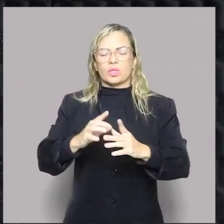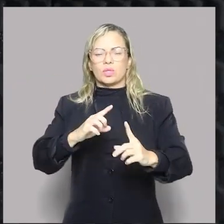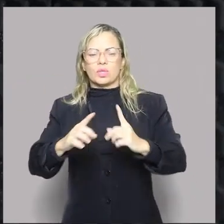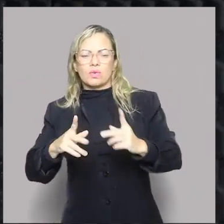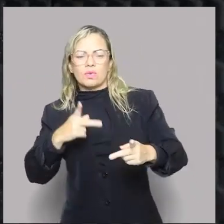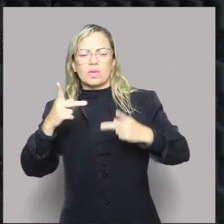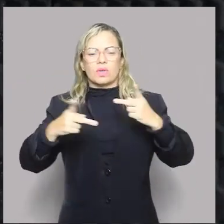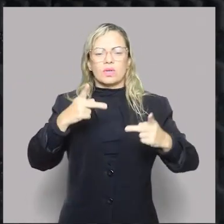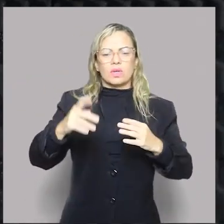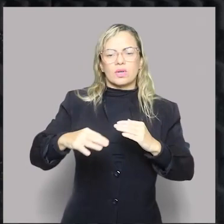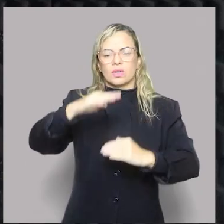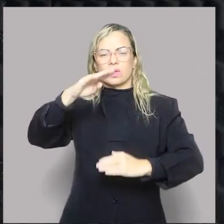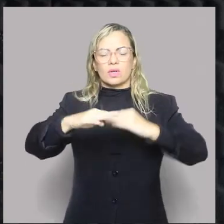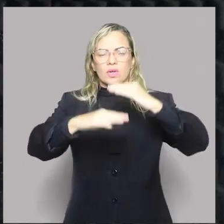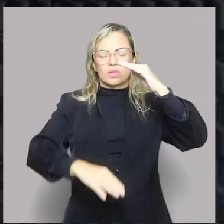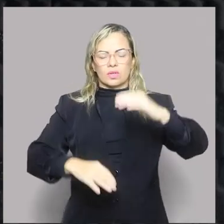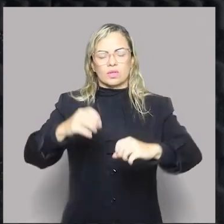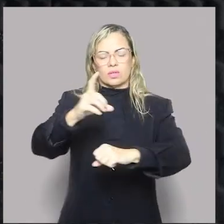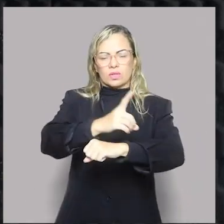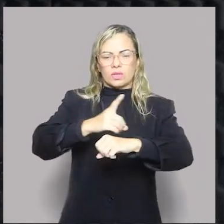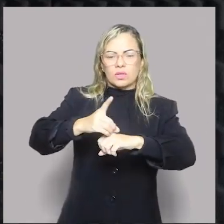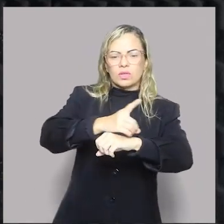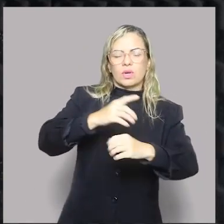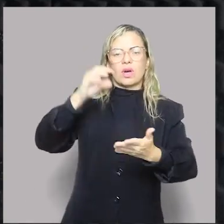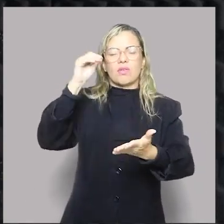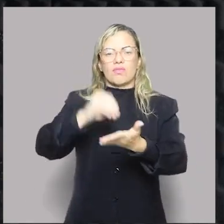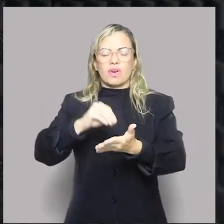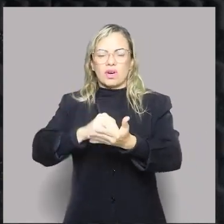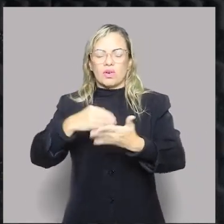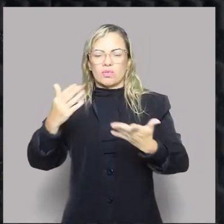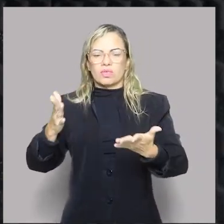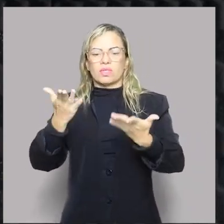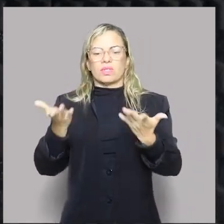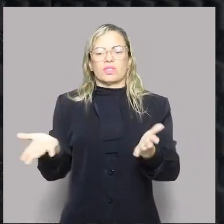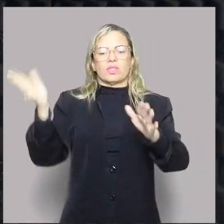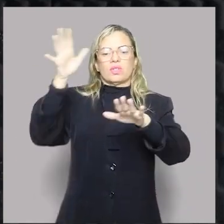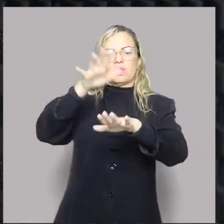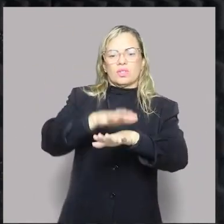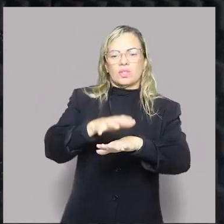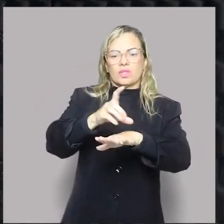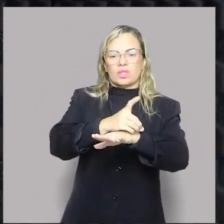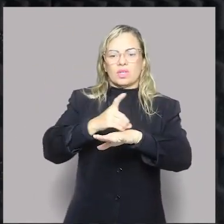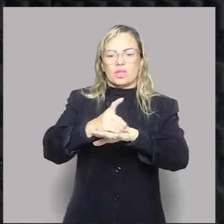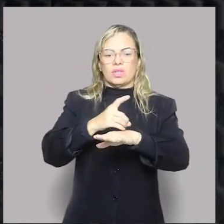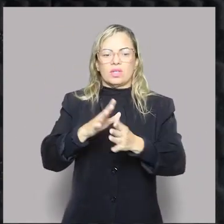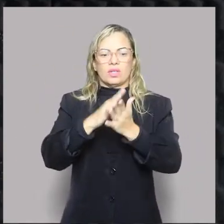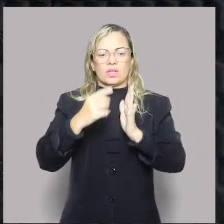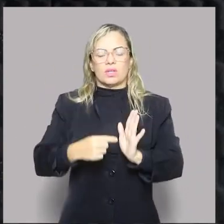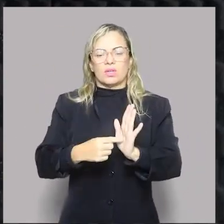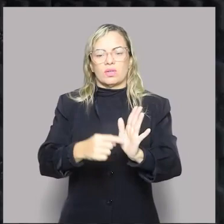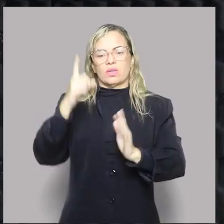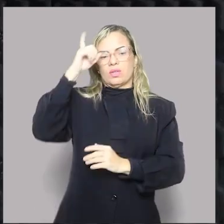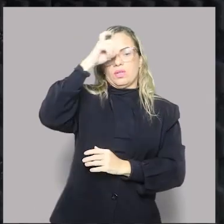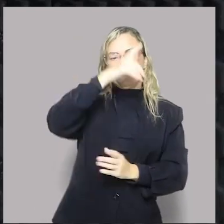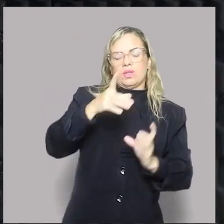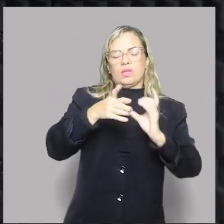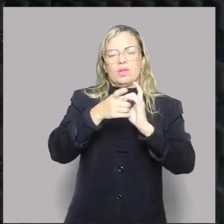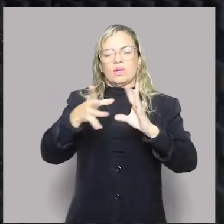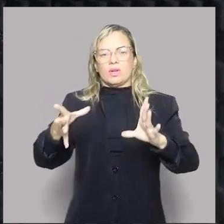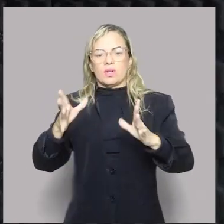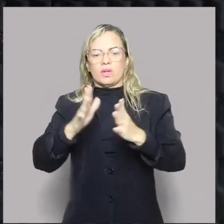frase inicial até a frase final, até chegar àquilo que a gente estudou lá dentro da estrutura. Então, vamos